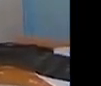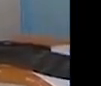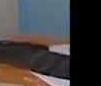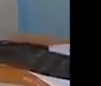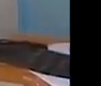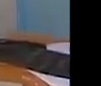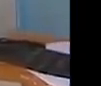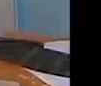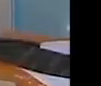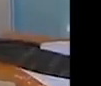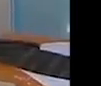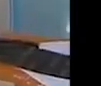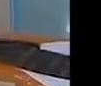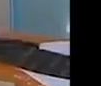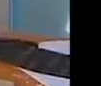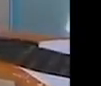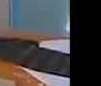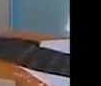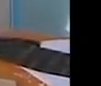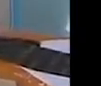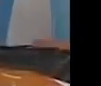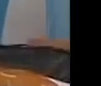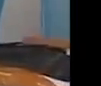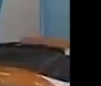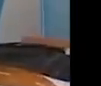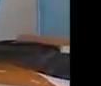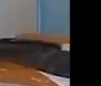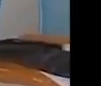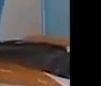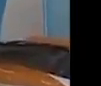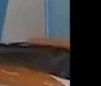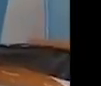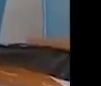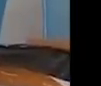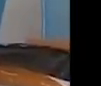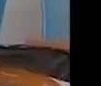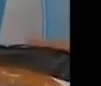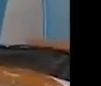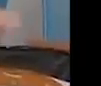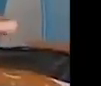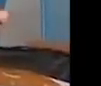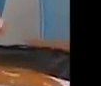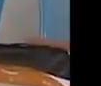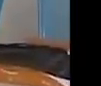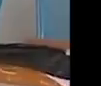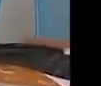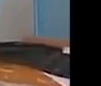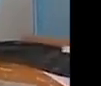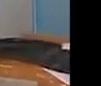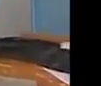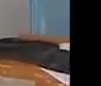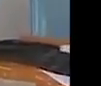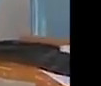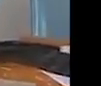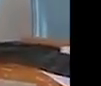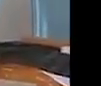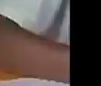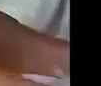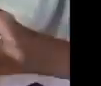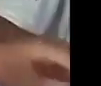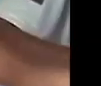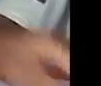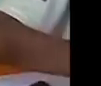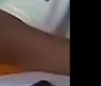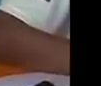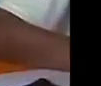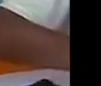ela, lixa até ela ficar bem lisinha assim, ó. Aí você aí desenha pra cortar com a faquinha especial.